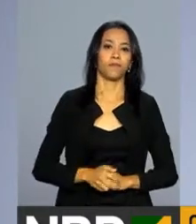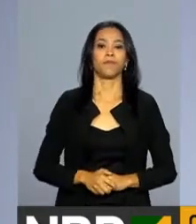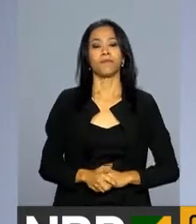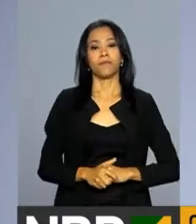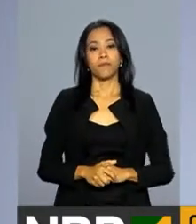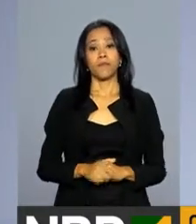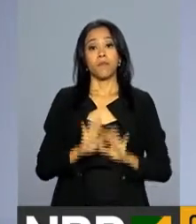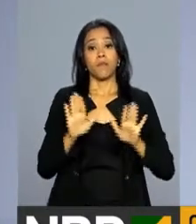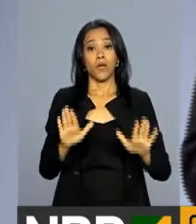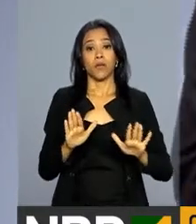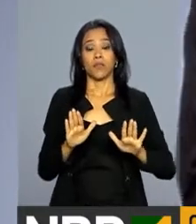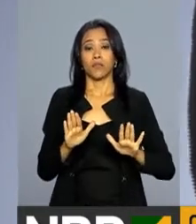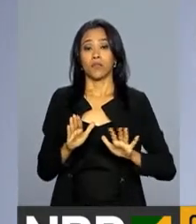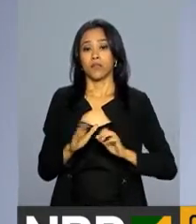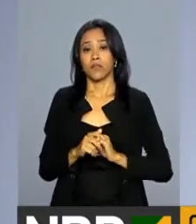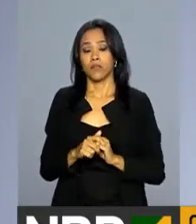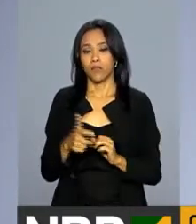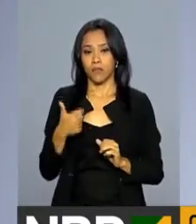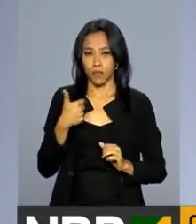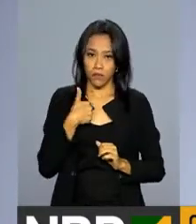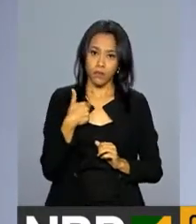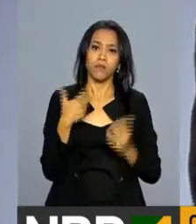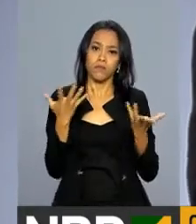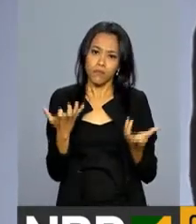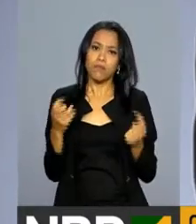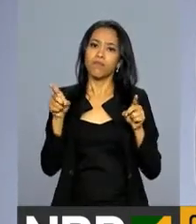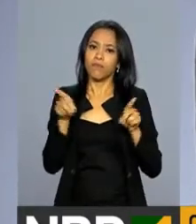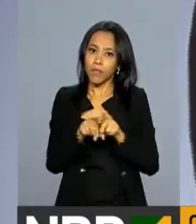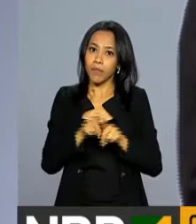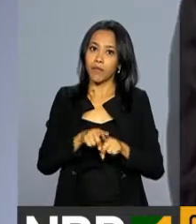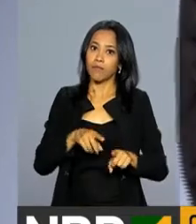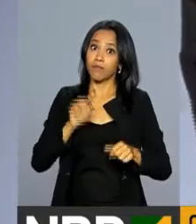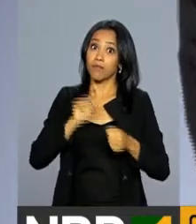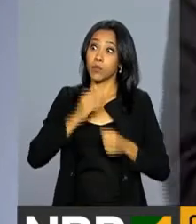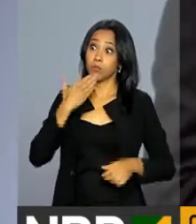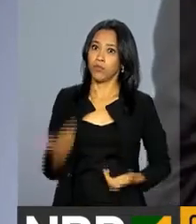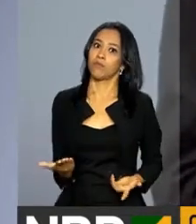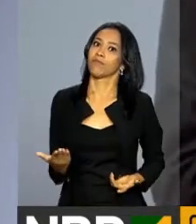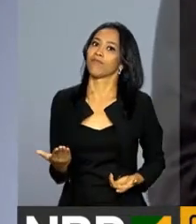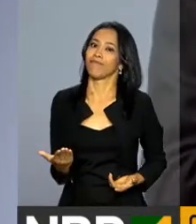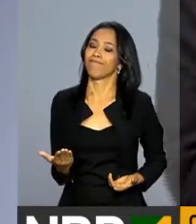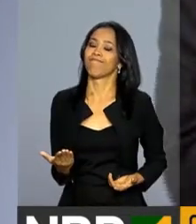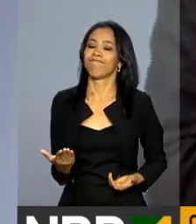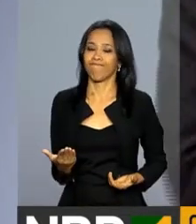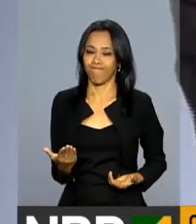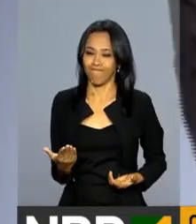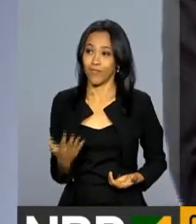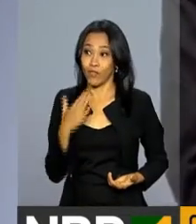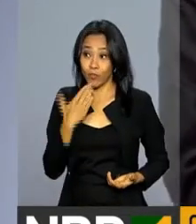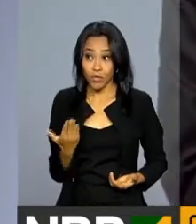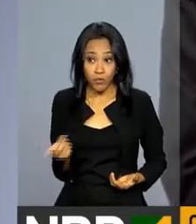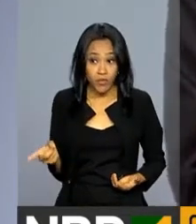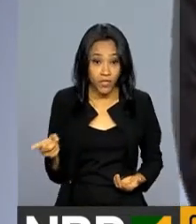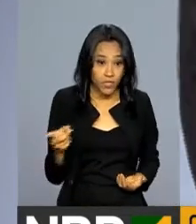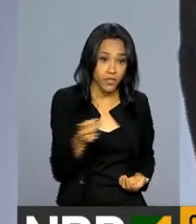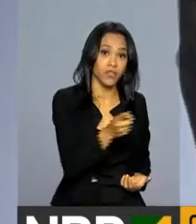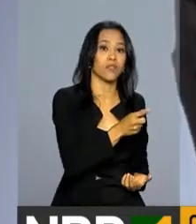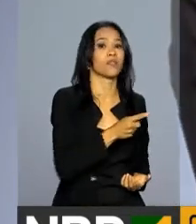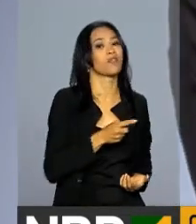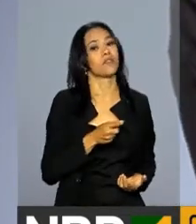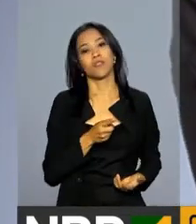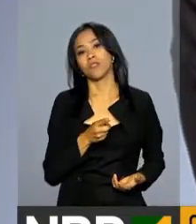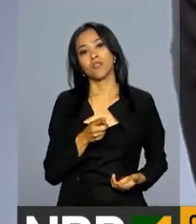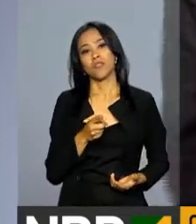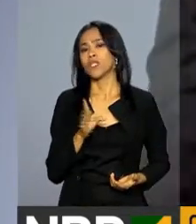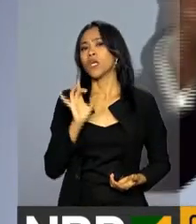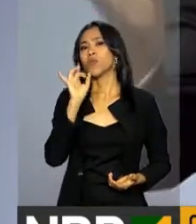mas eu eu quero também fazer uma reivindicação que é a seguinte vou pedir a vocês todos aqui não é não apenas